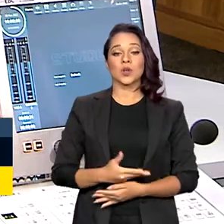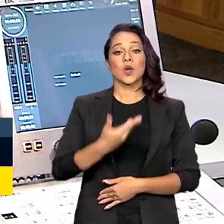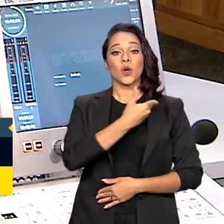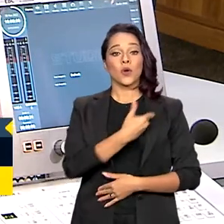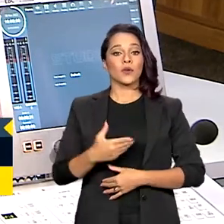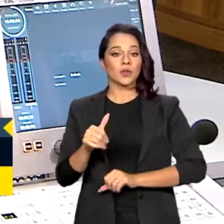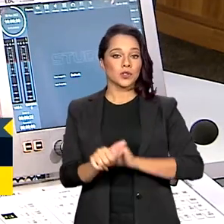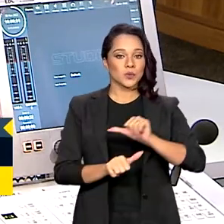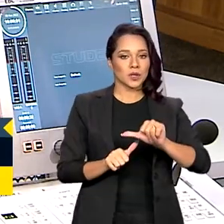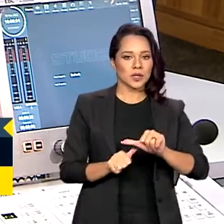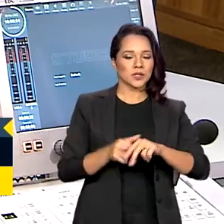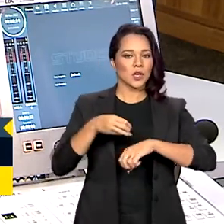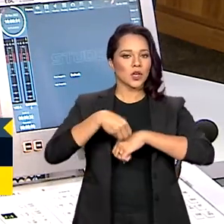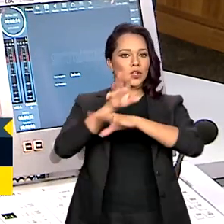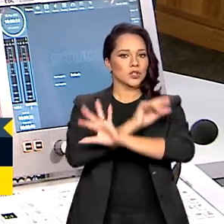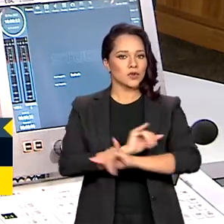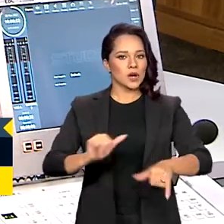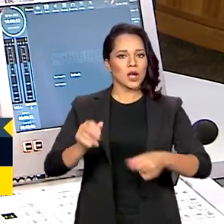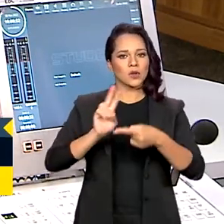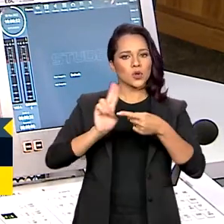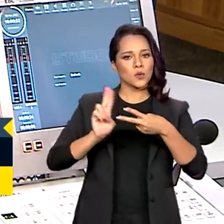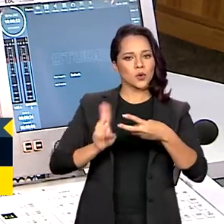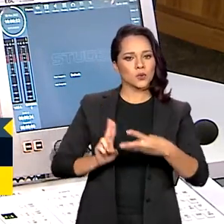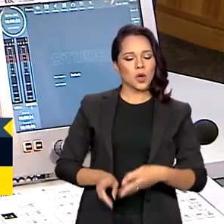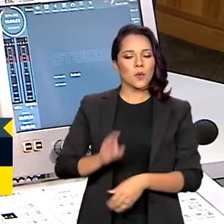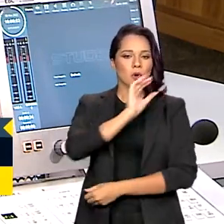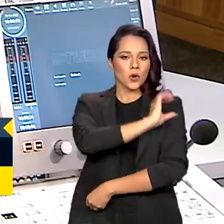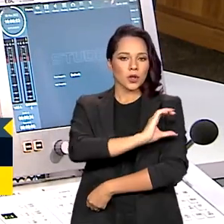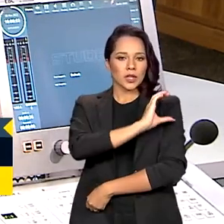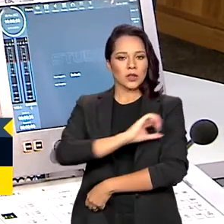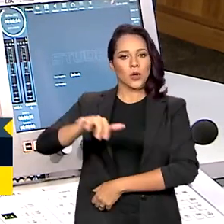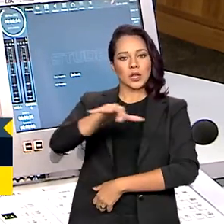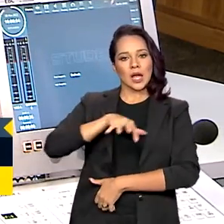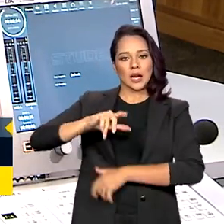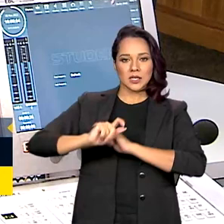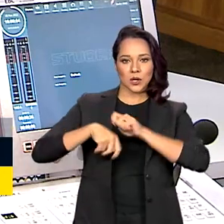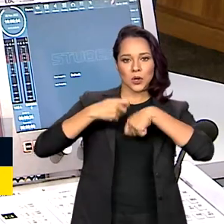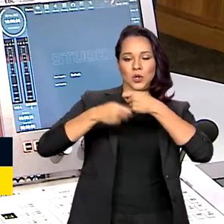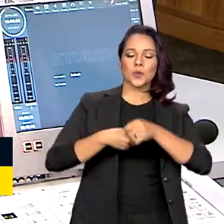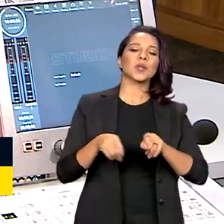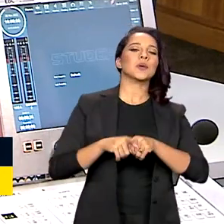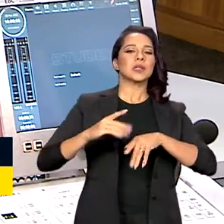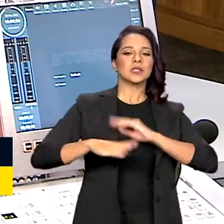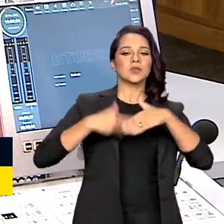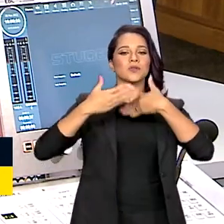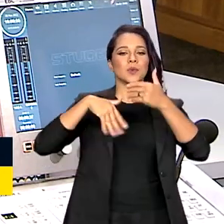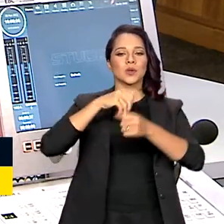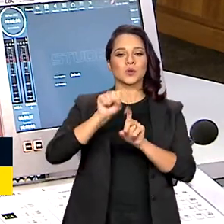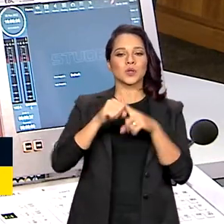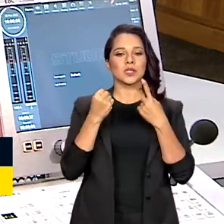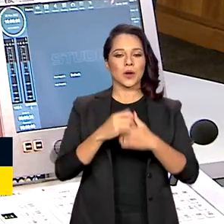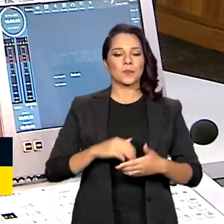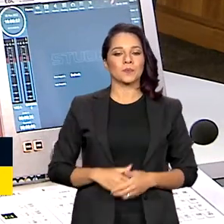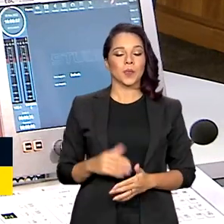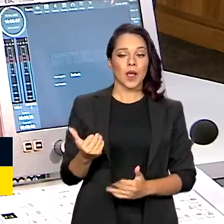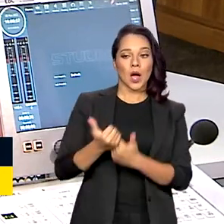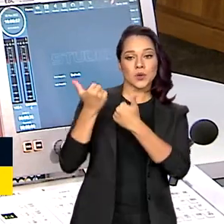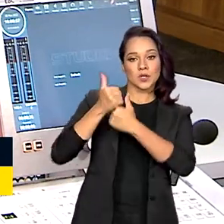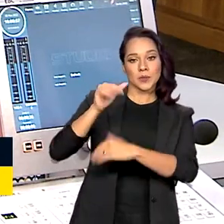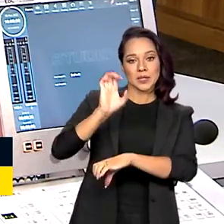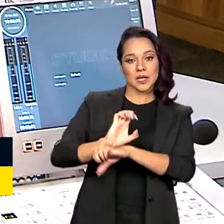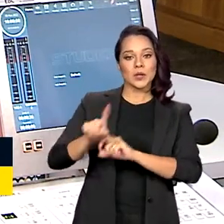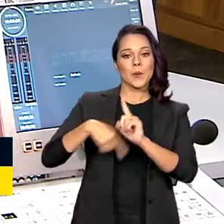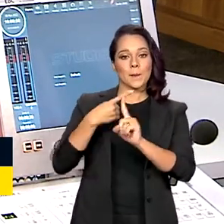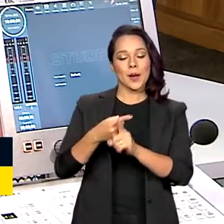de transição. Divulgados nomes de coordenadores das áreas econômica e de desenvolvimento social. Auxílio para estados